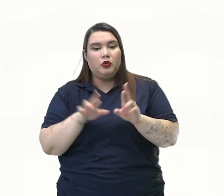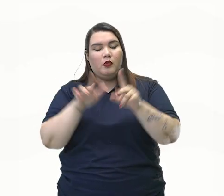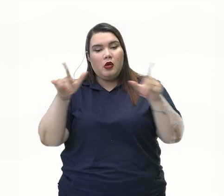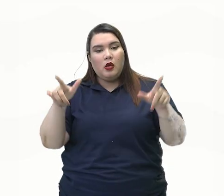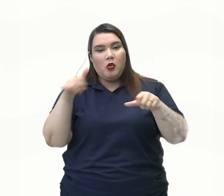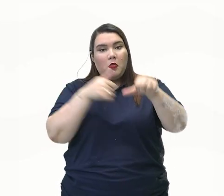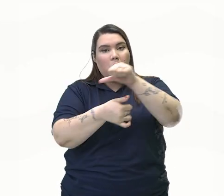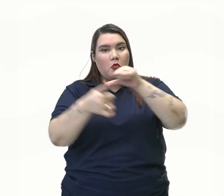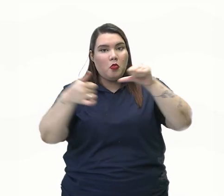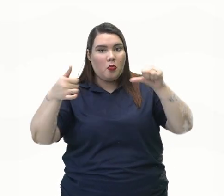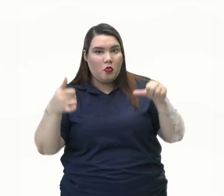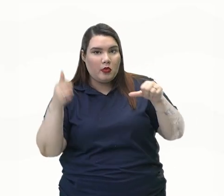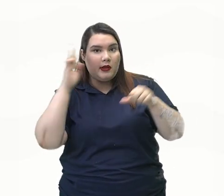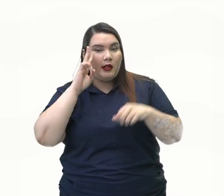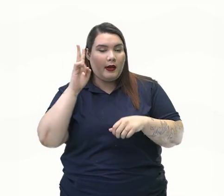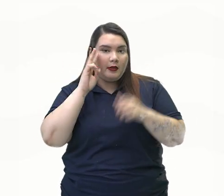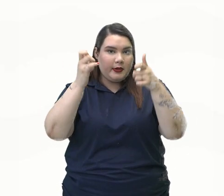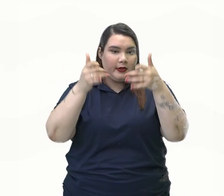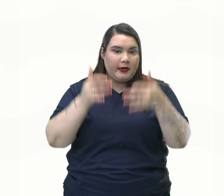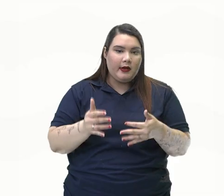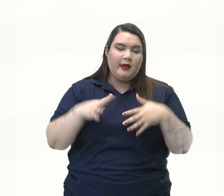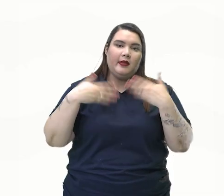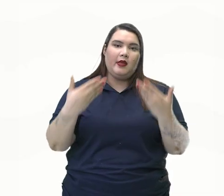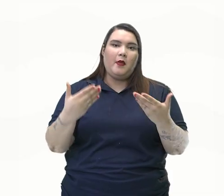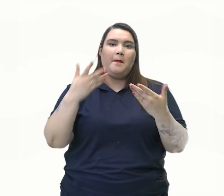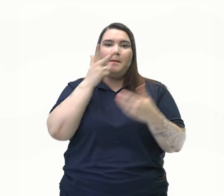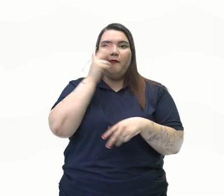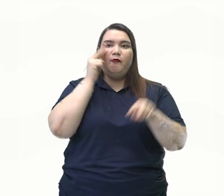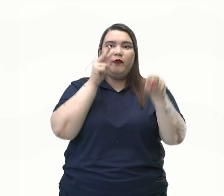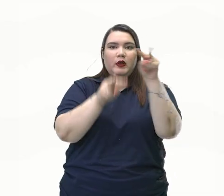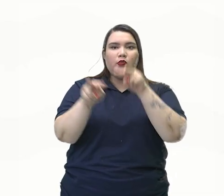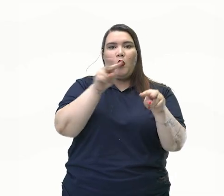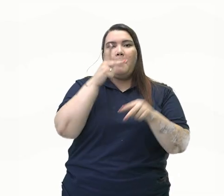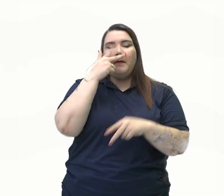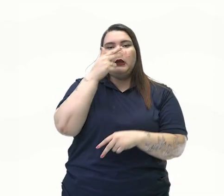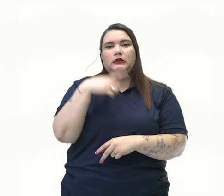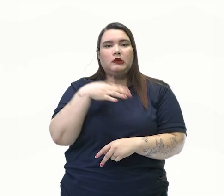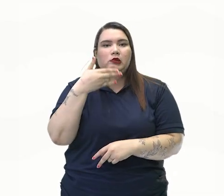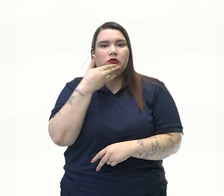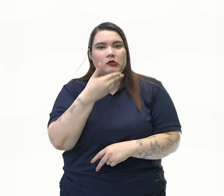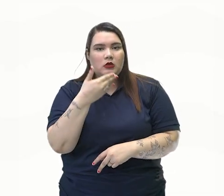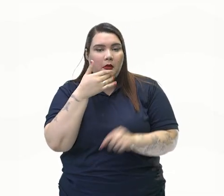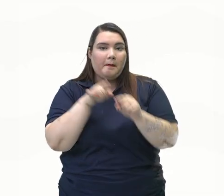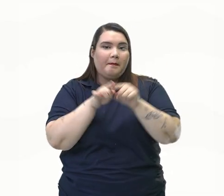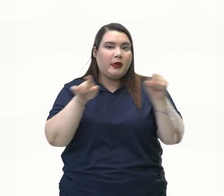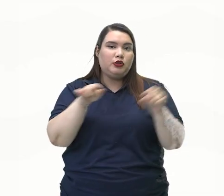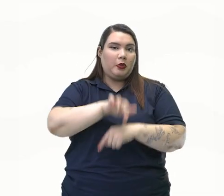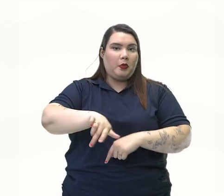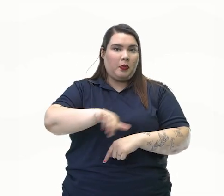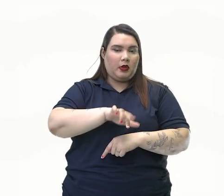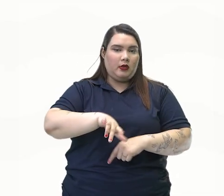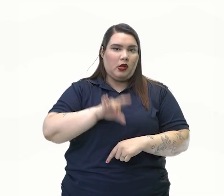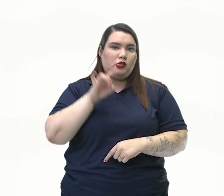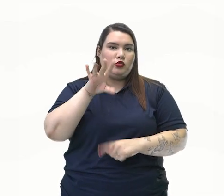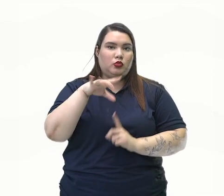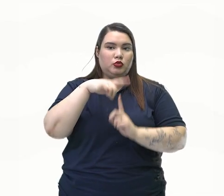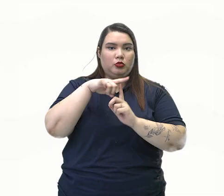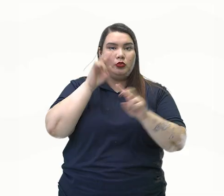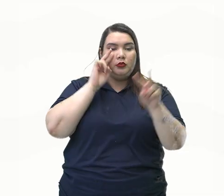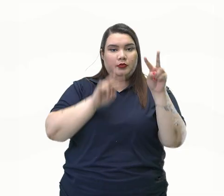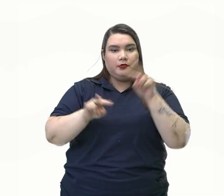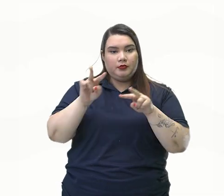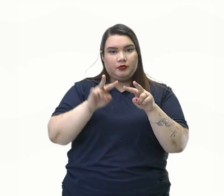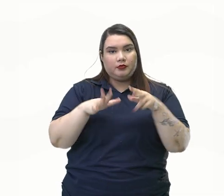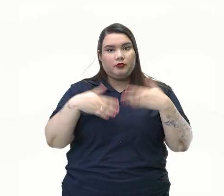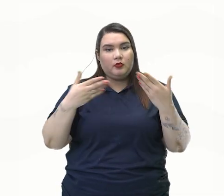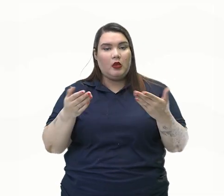meios diferentes, mudando de direção, causando deformações visuais.